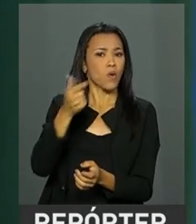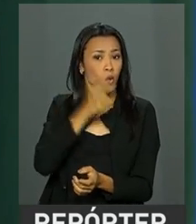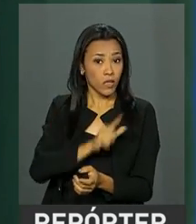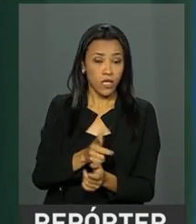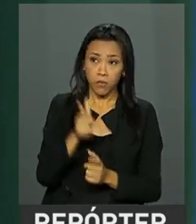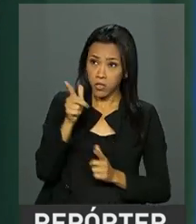destruição